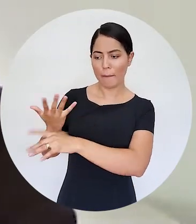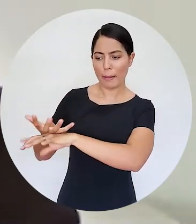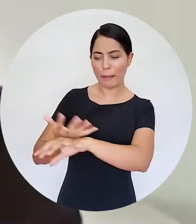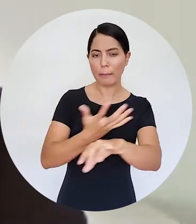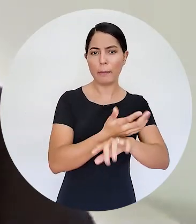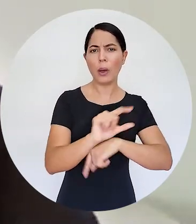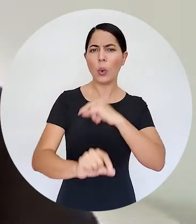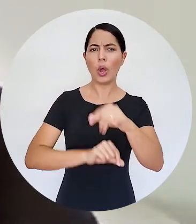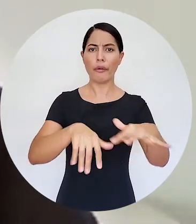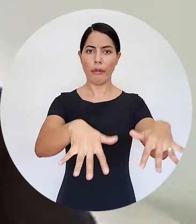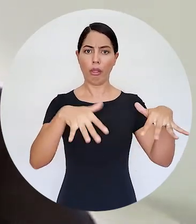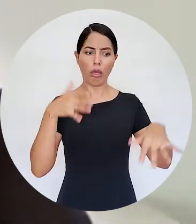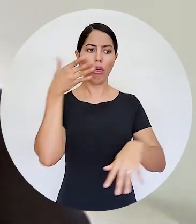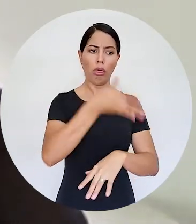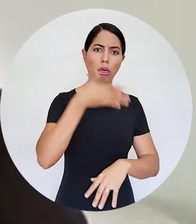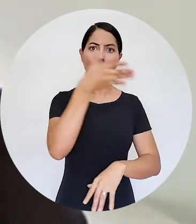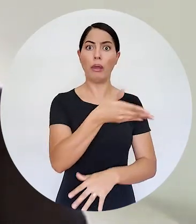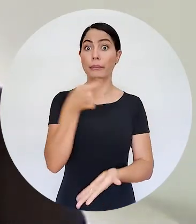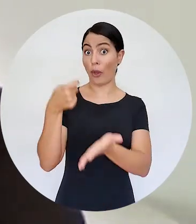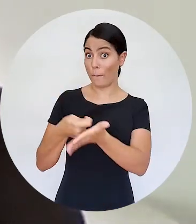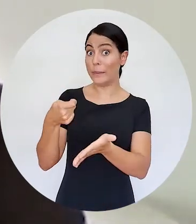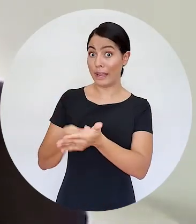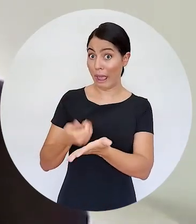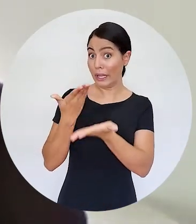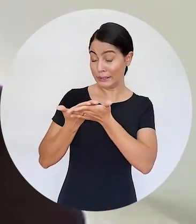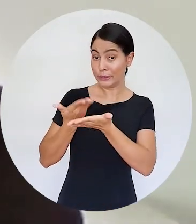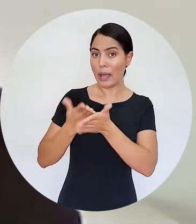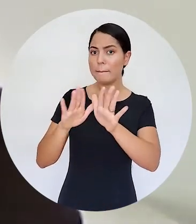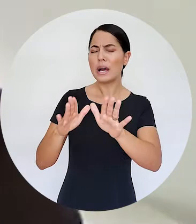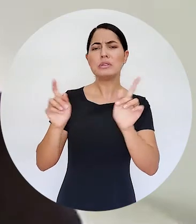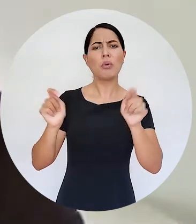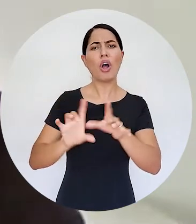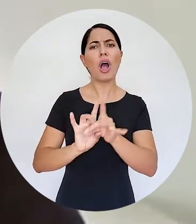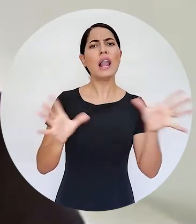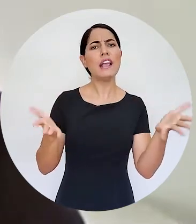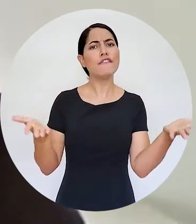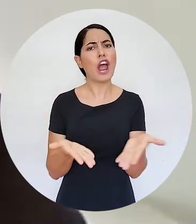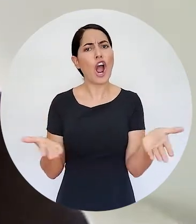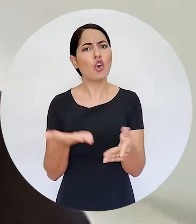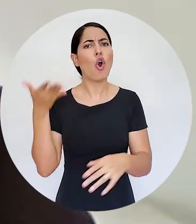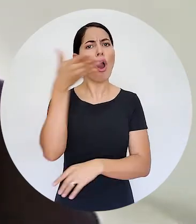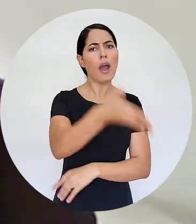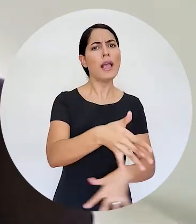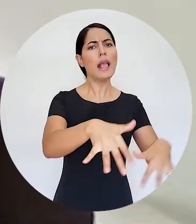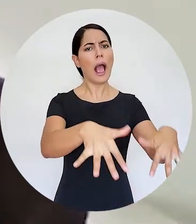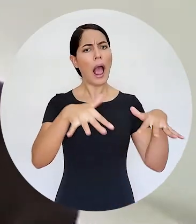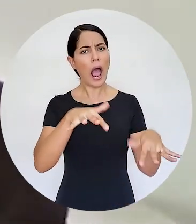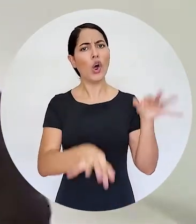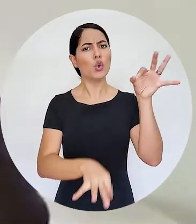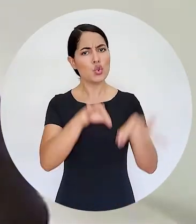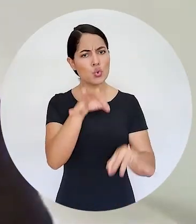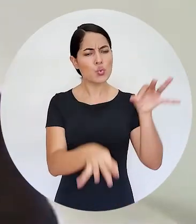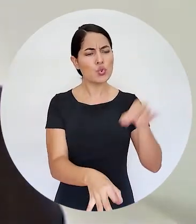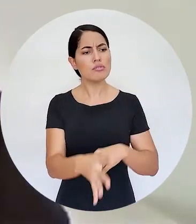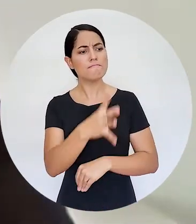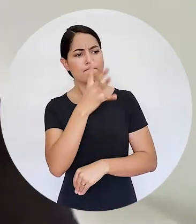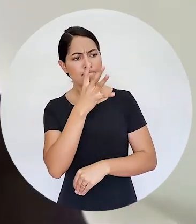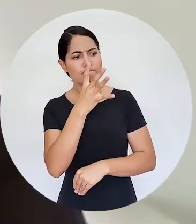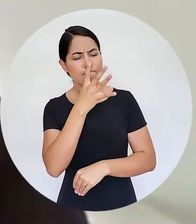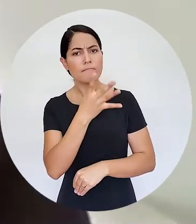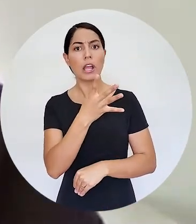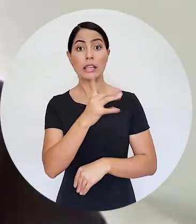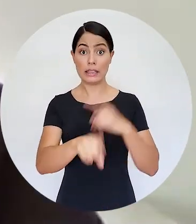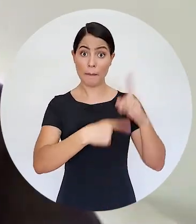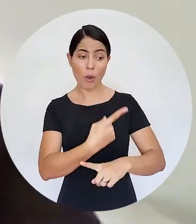conheço de magistrados promotores de justiça e demais autoridades entenda o funcionamento real de um cartório faça o que as pessoas também